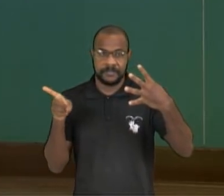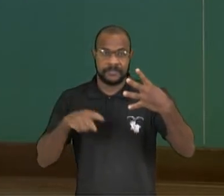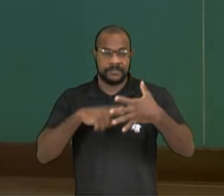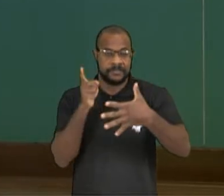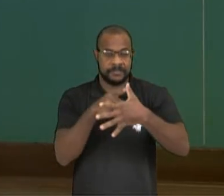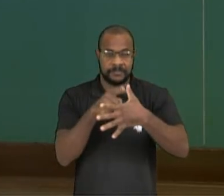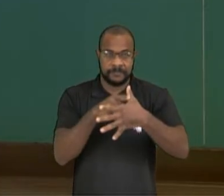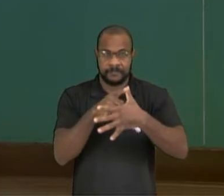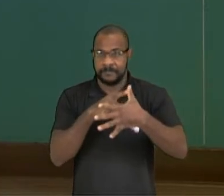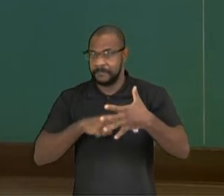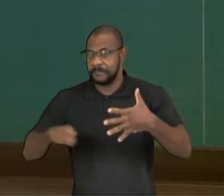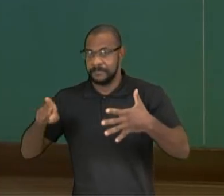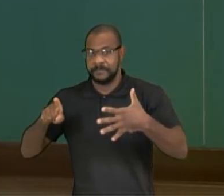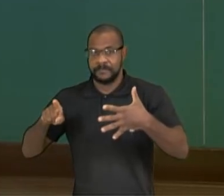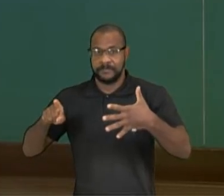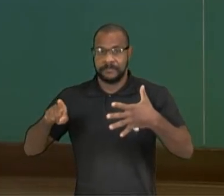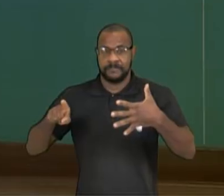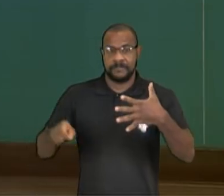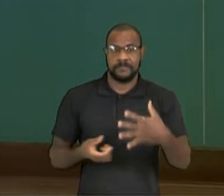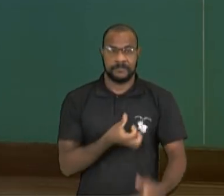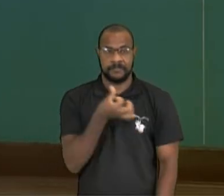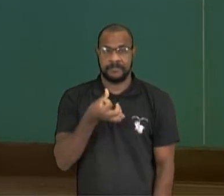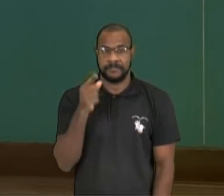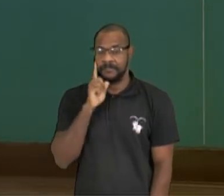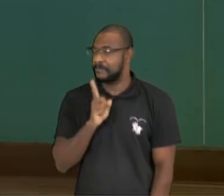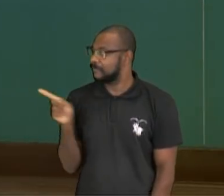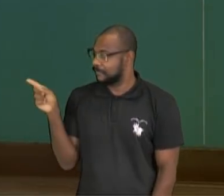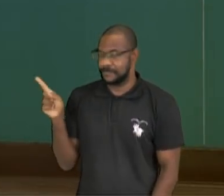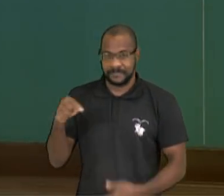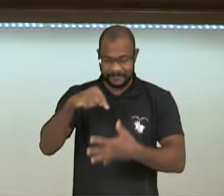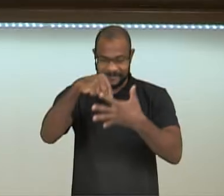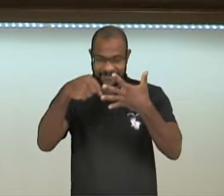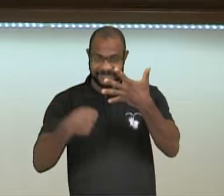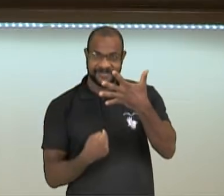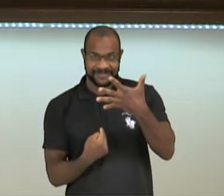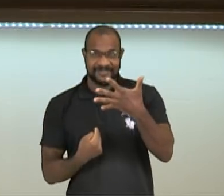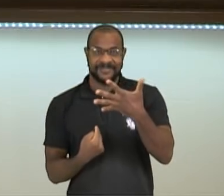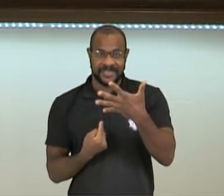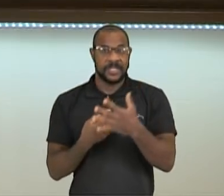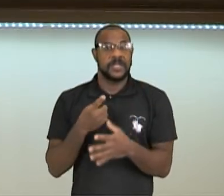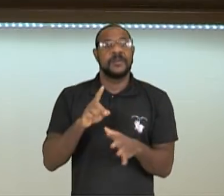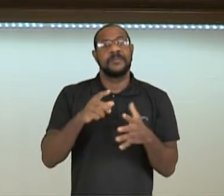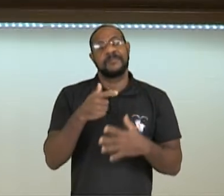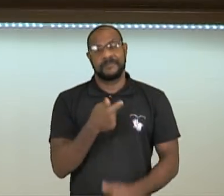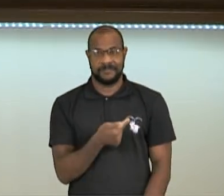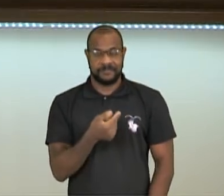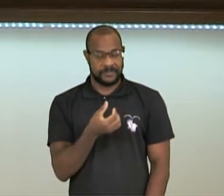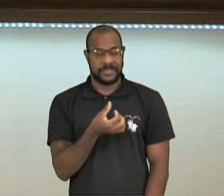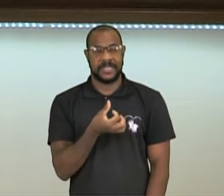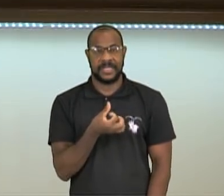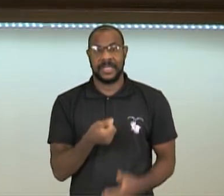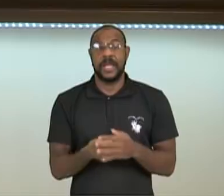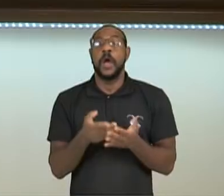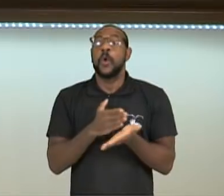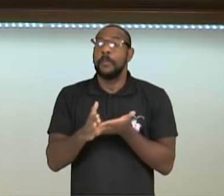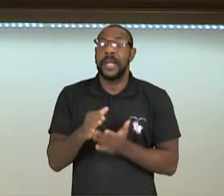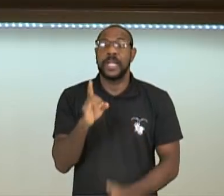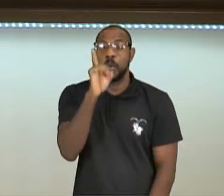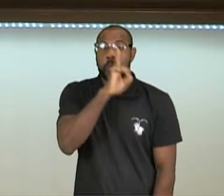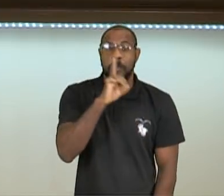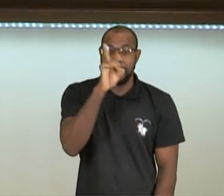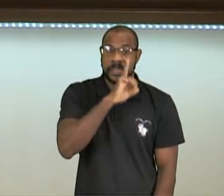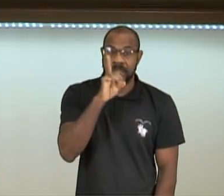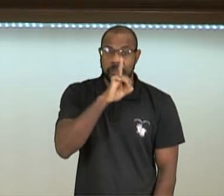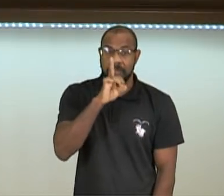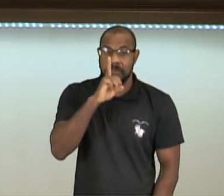Thursday, Friday e Saturday. Lembrando que a semana começa no domingo, qual é a